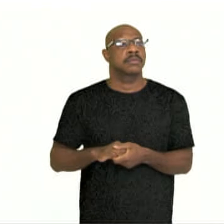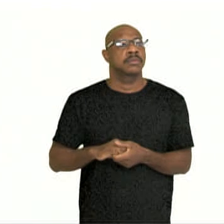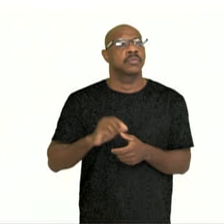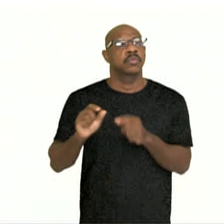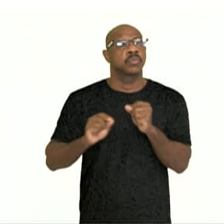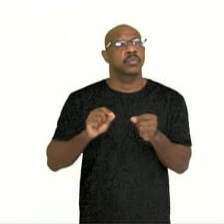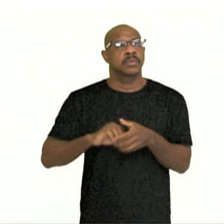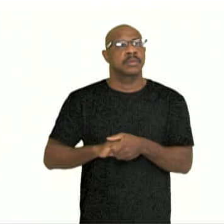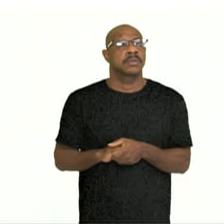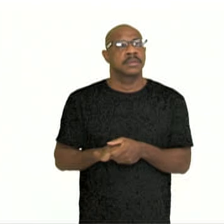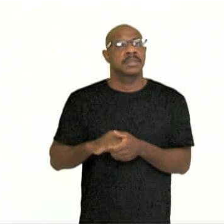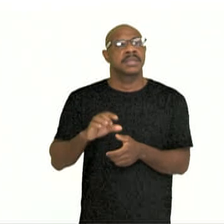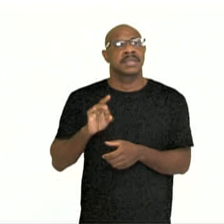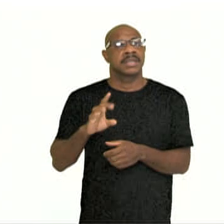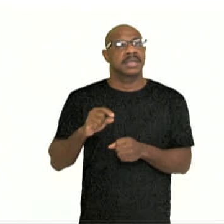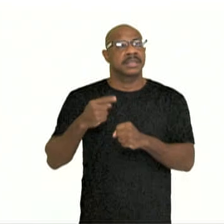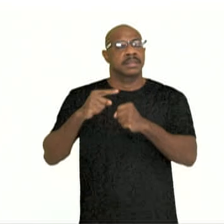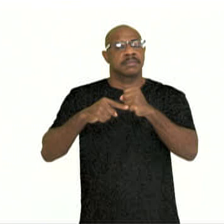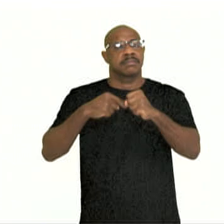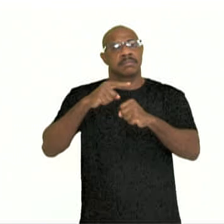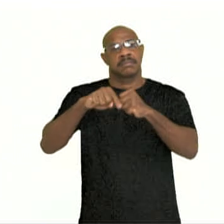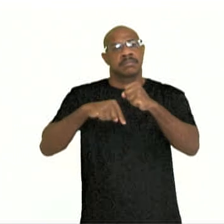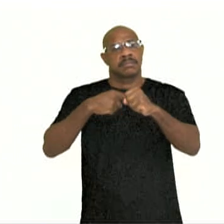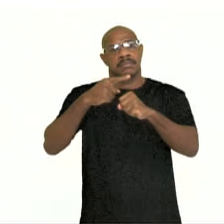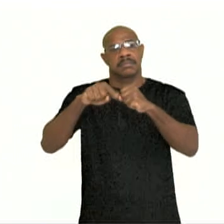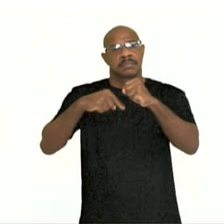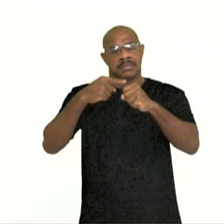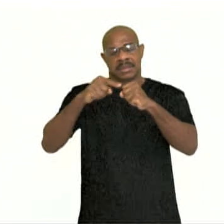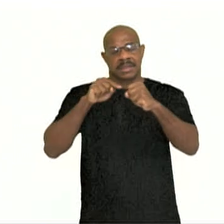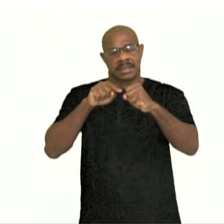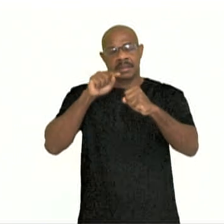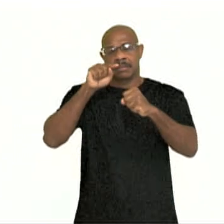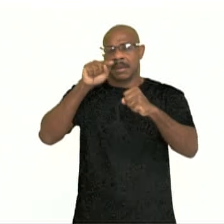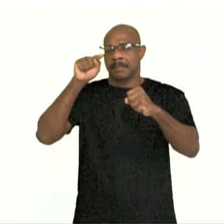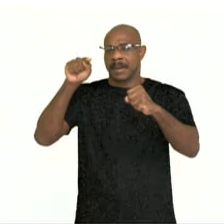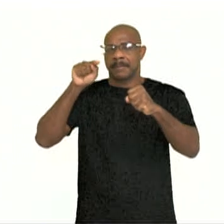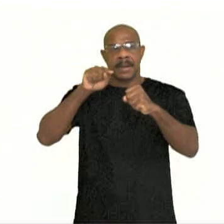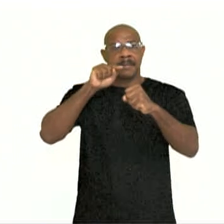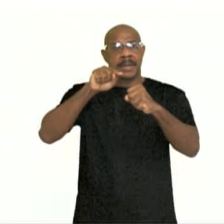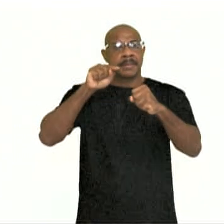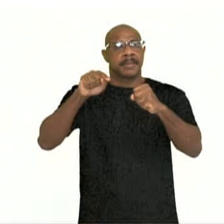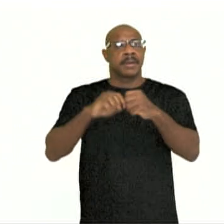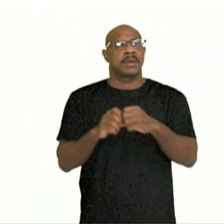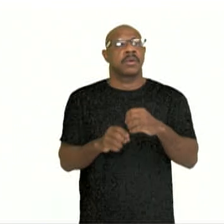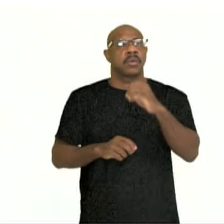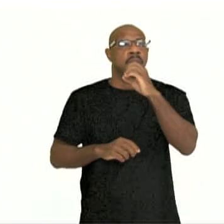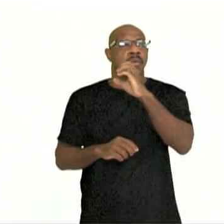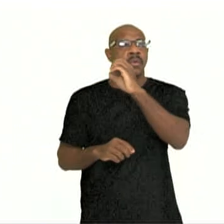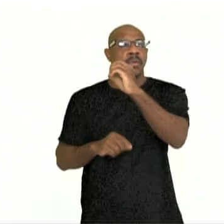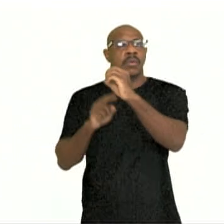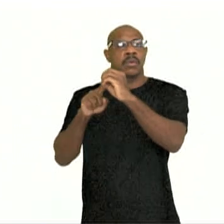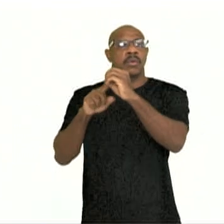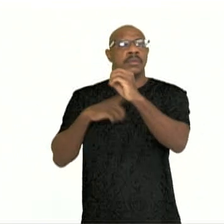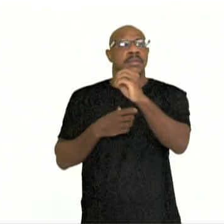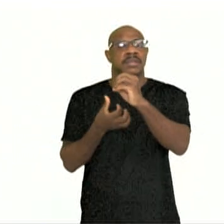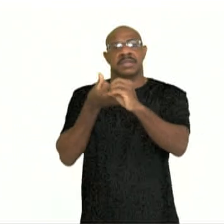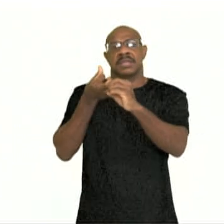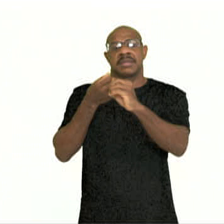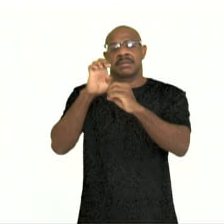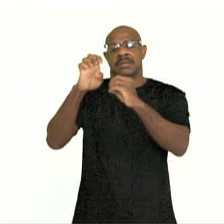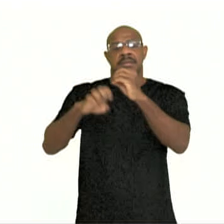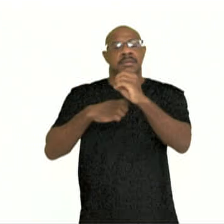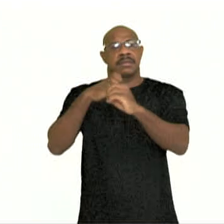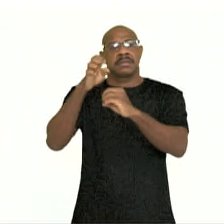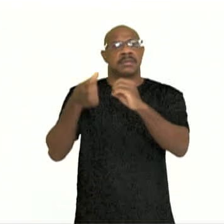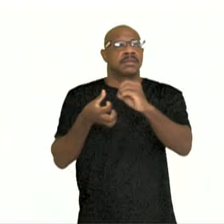de cada átomo por esses pontinhos aqui, tá? Então, observe, o oxigênio ele tem 6 elétrons de